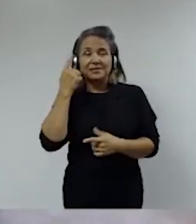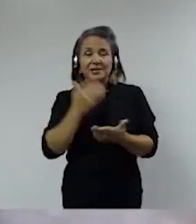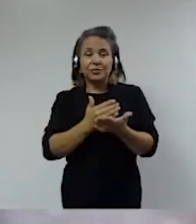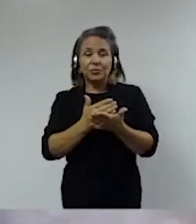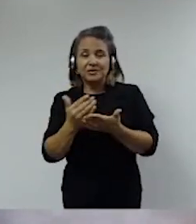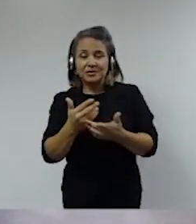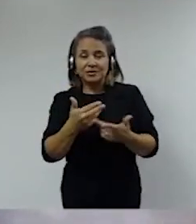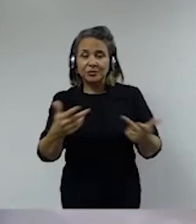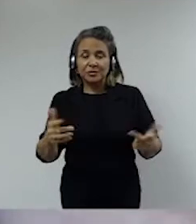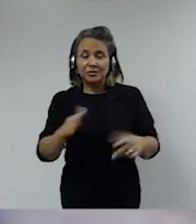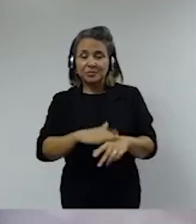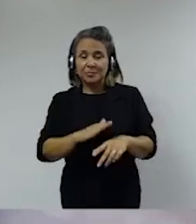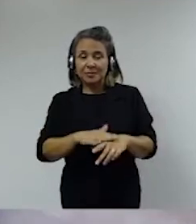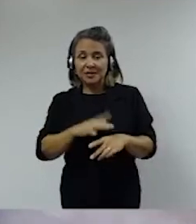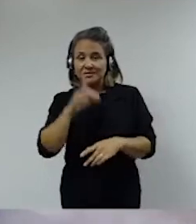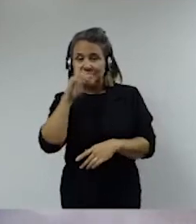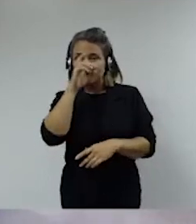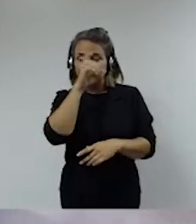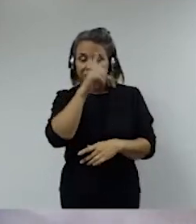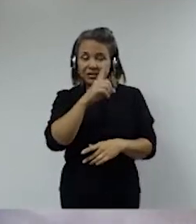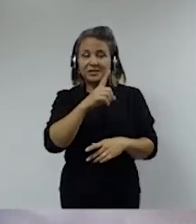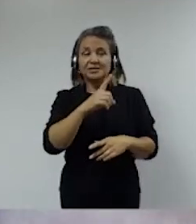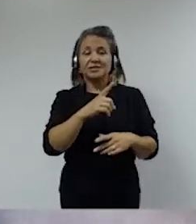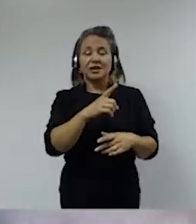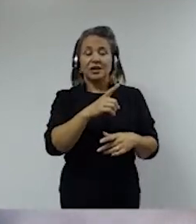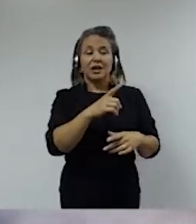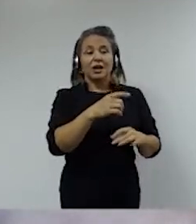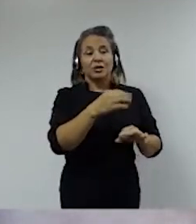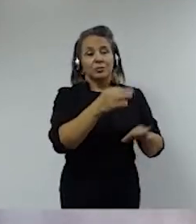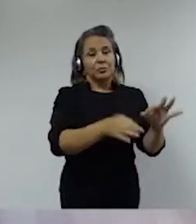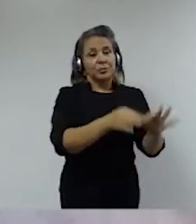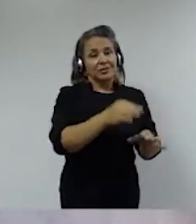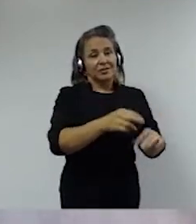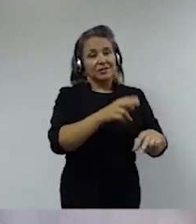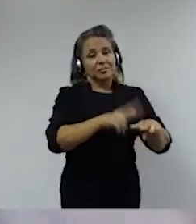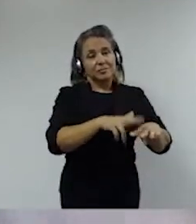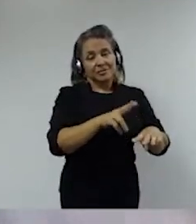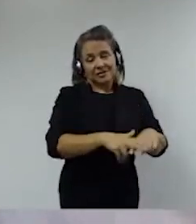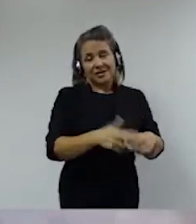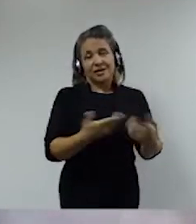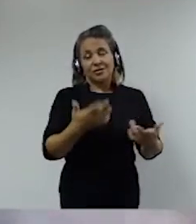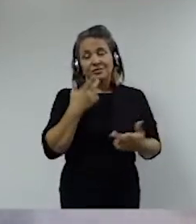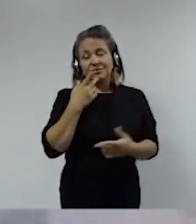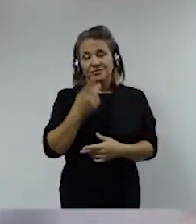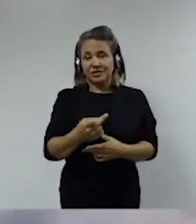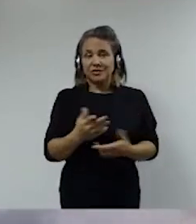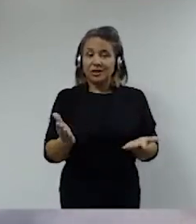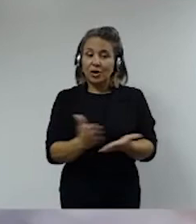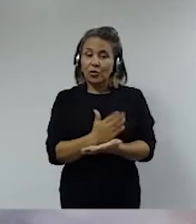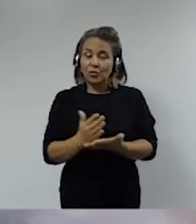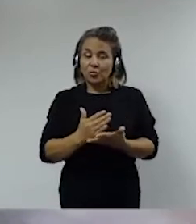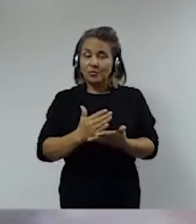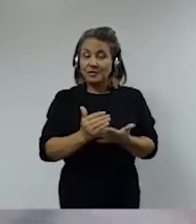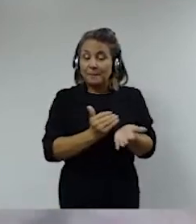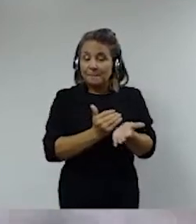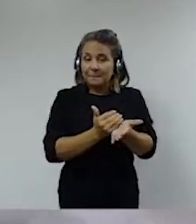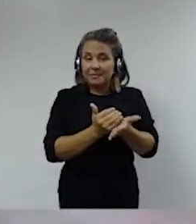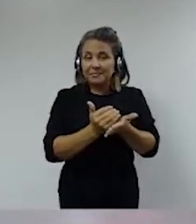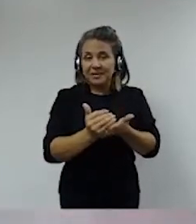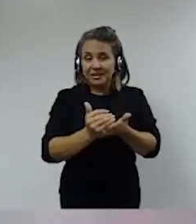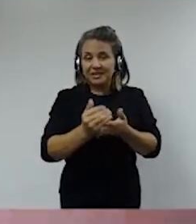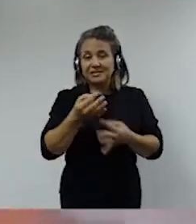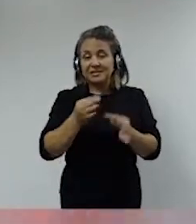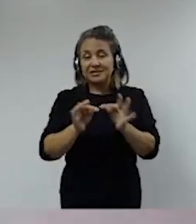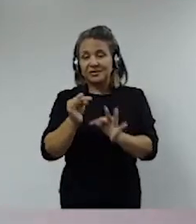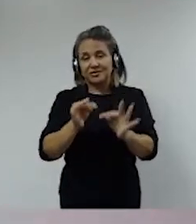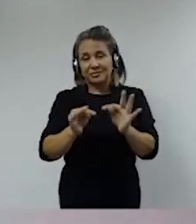parte mais dogmática do processo penal, enfim, com a fixação que eu chamaria de algumas premissas teóricas para vocês entenderem a